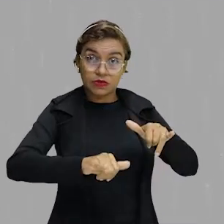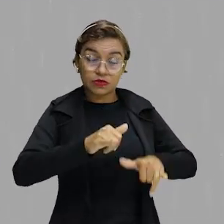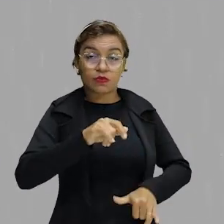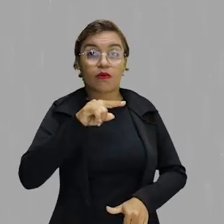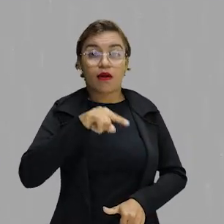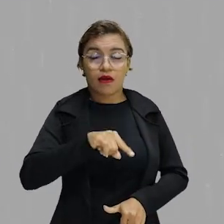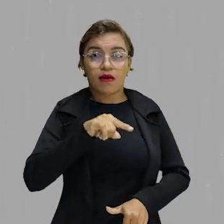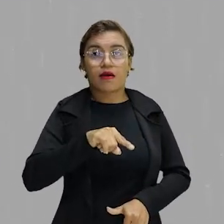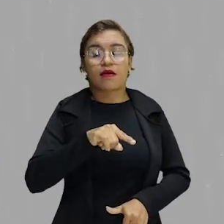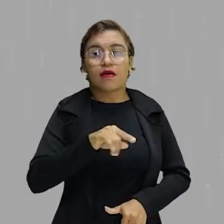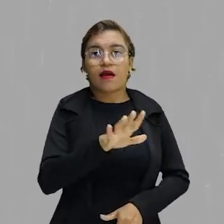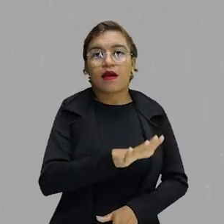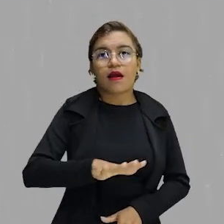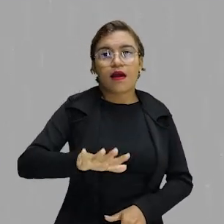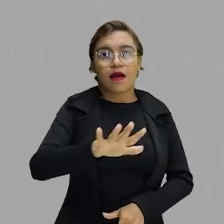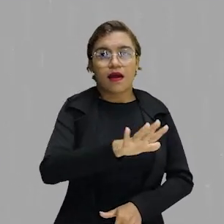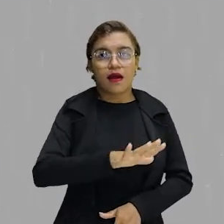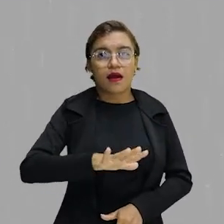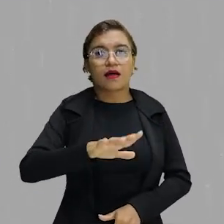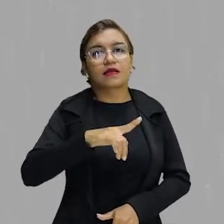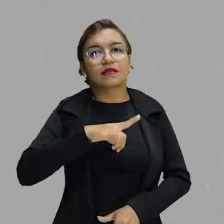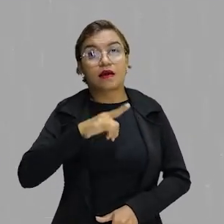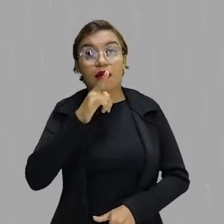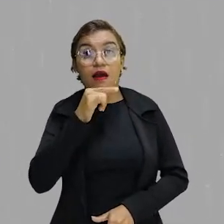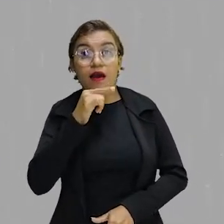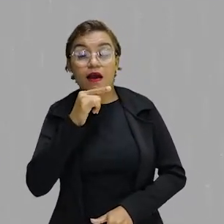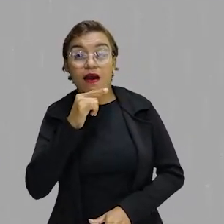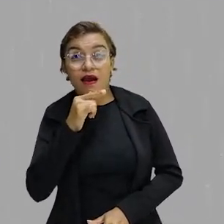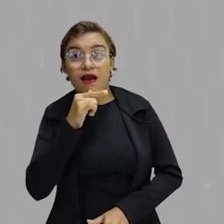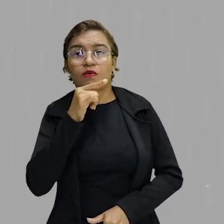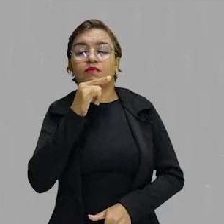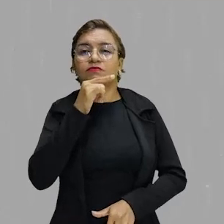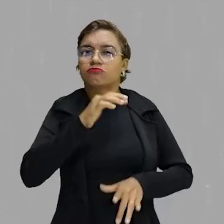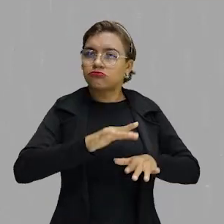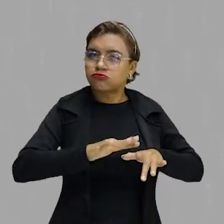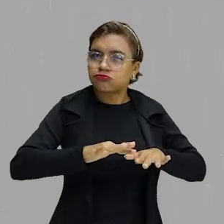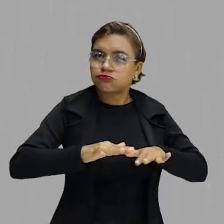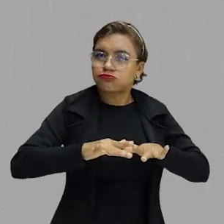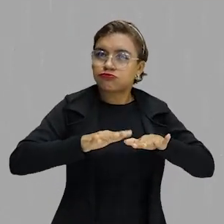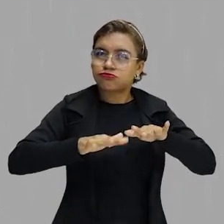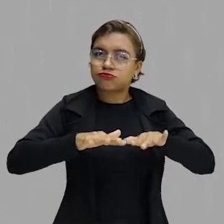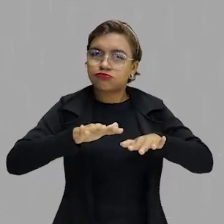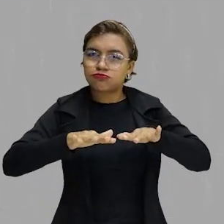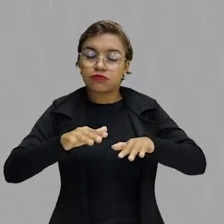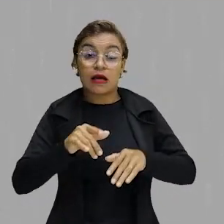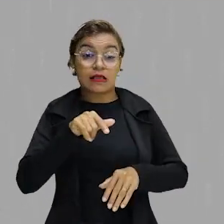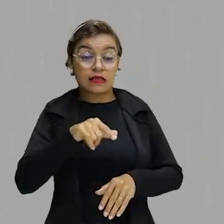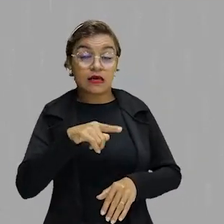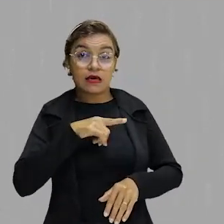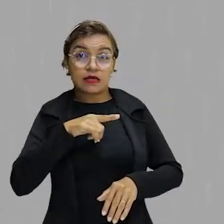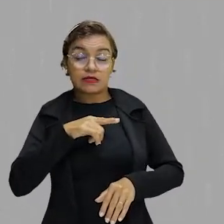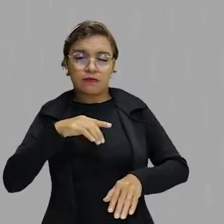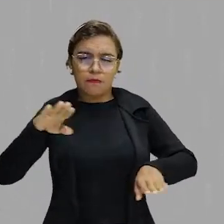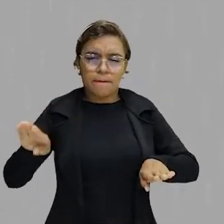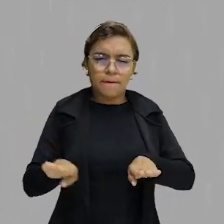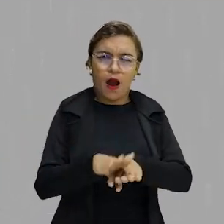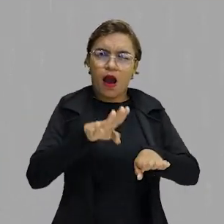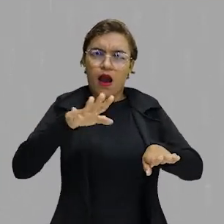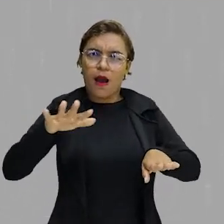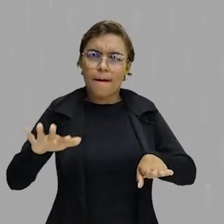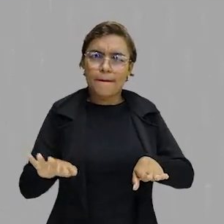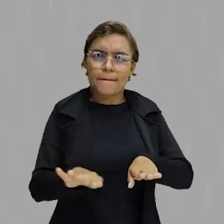vai ocorrer em áreas de alto índice pluviométrico, que tu tem muita água. Então, a água ela vai quebrando a rocha e também